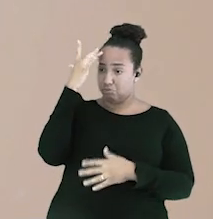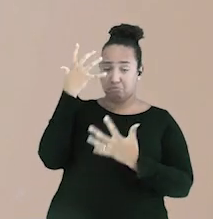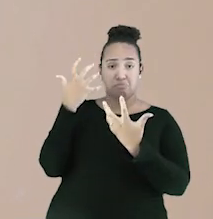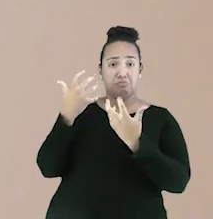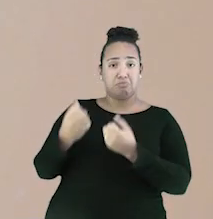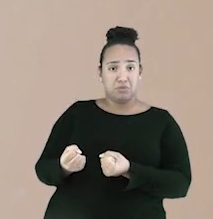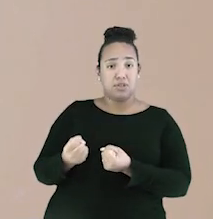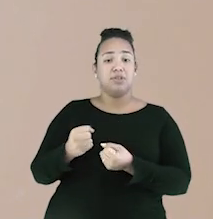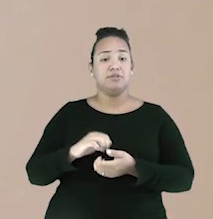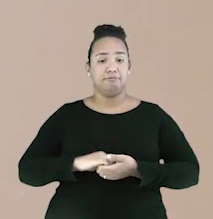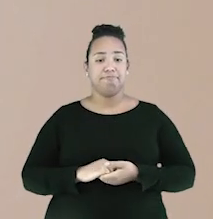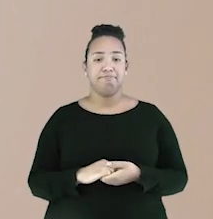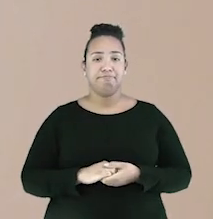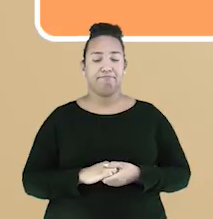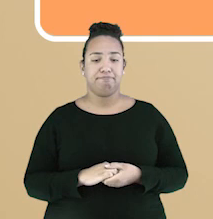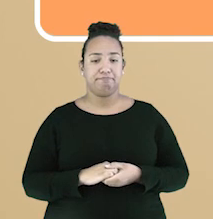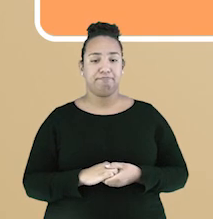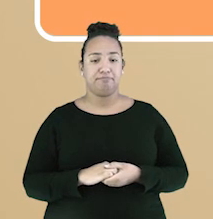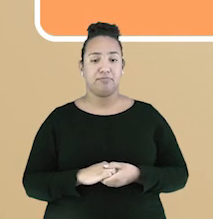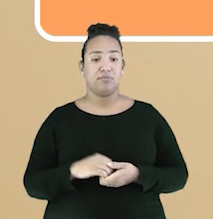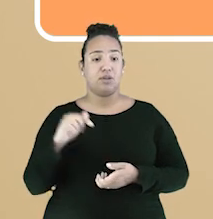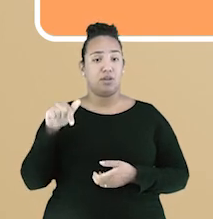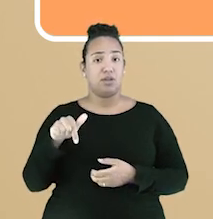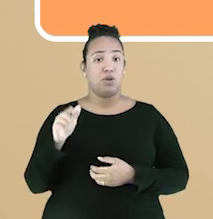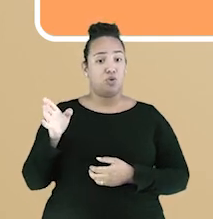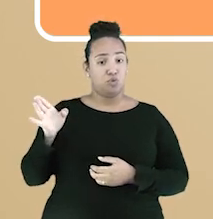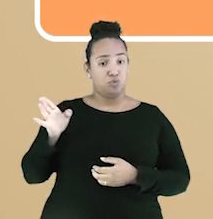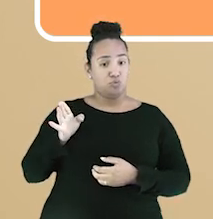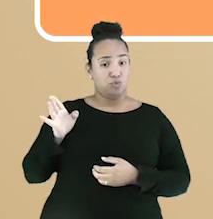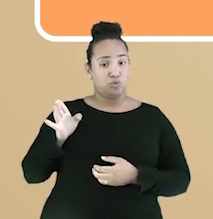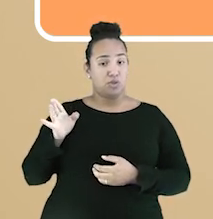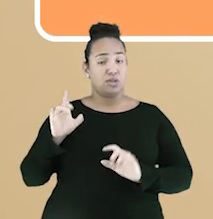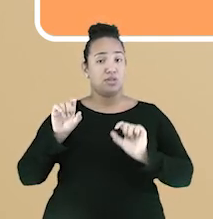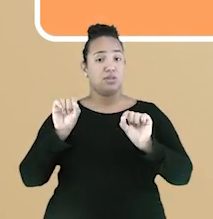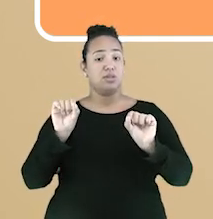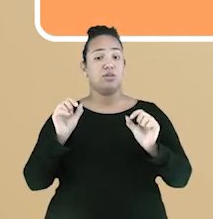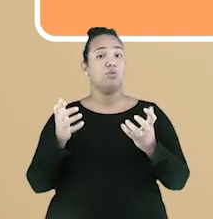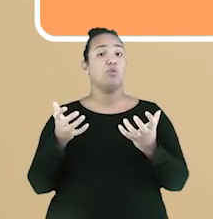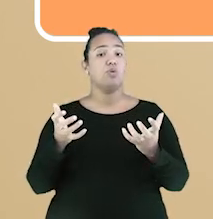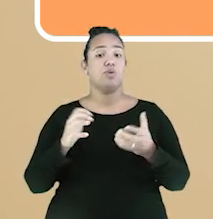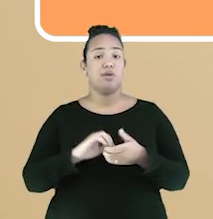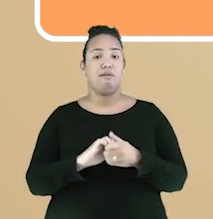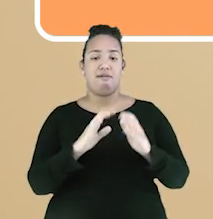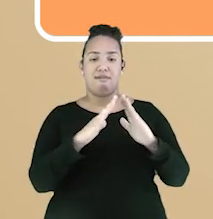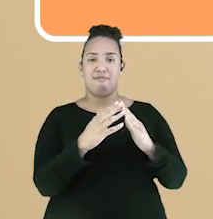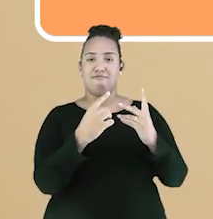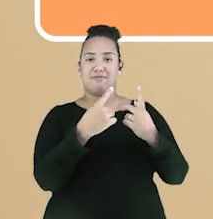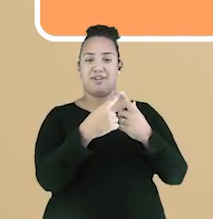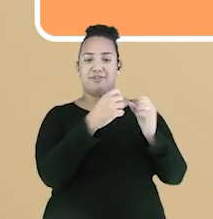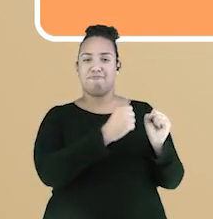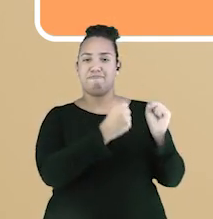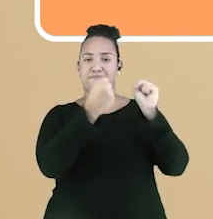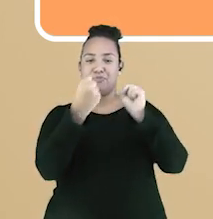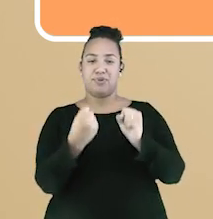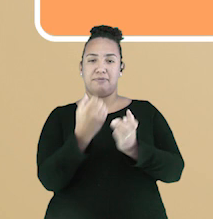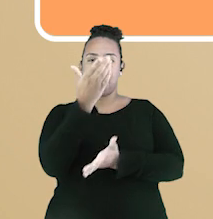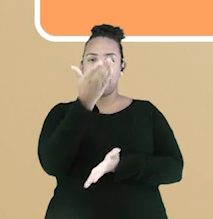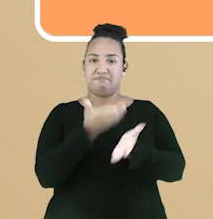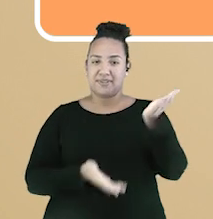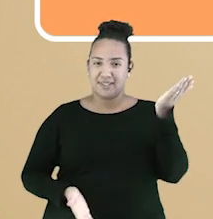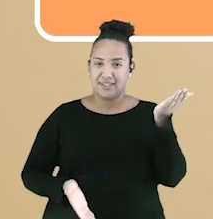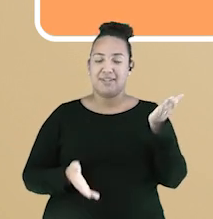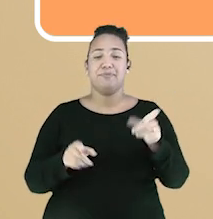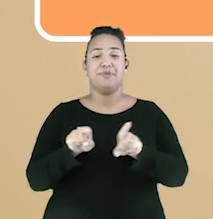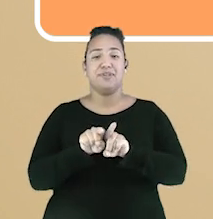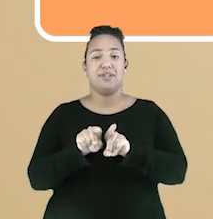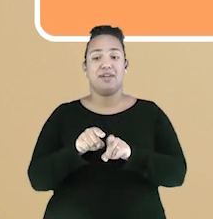da nobreza e burgueses, que almejavam o enfraquecimento político da igreja, proprietária de grande parte das terras